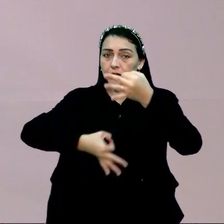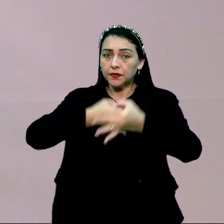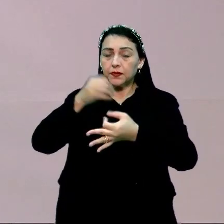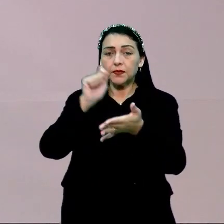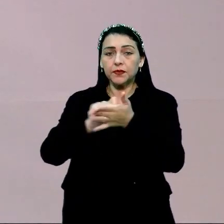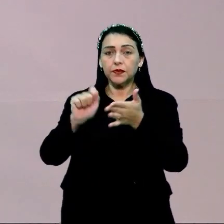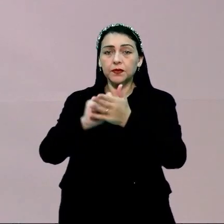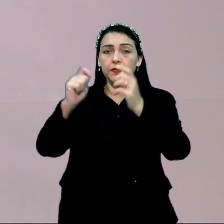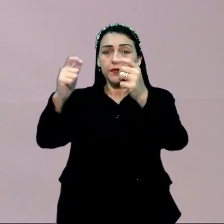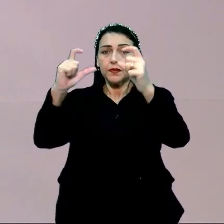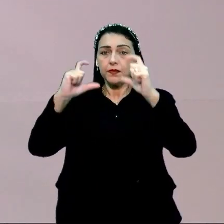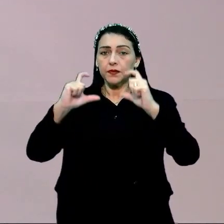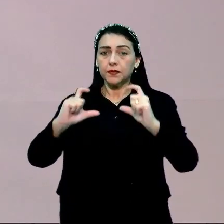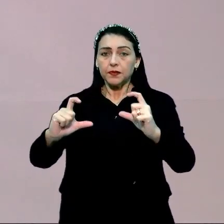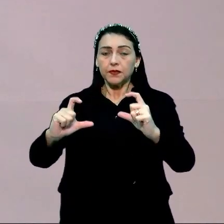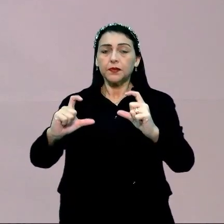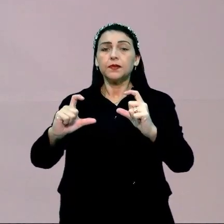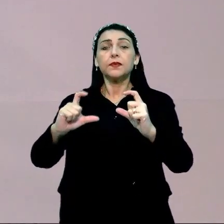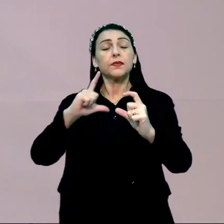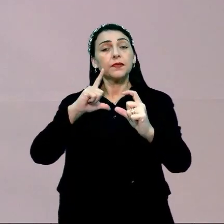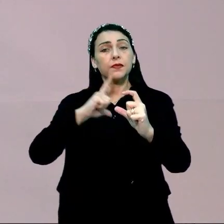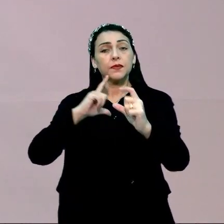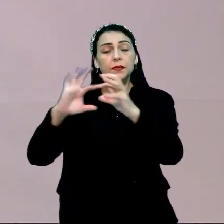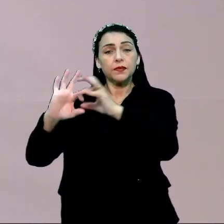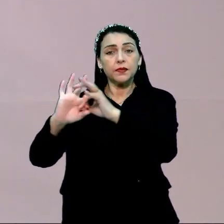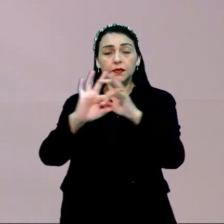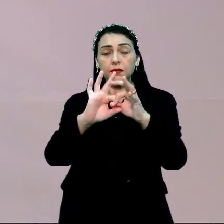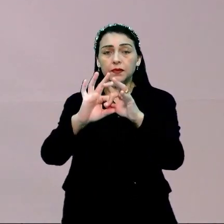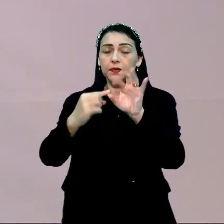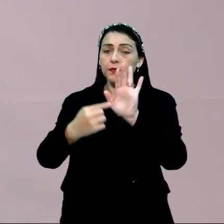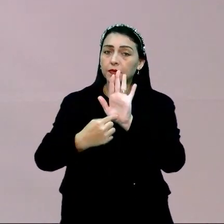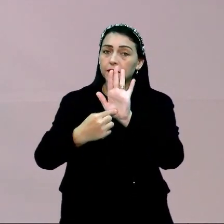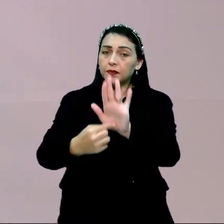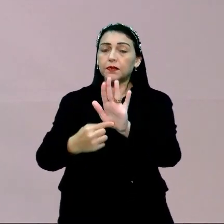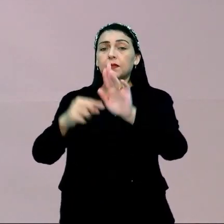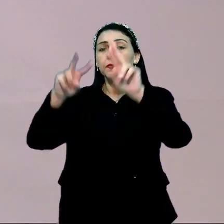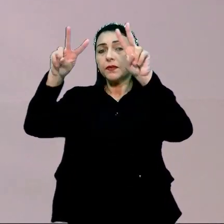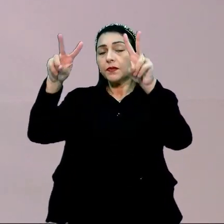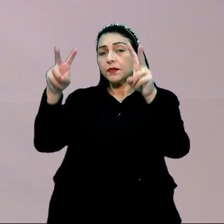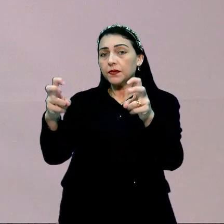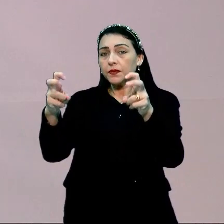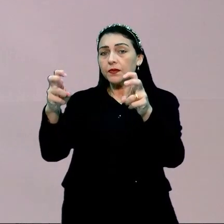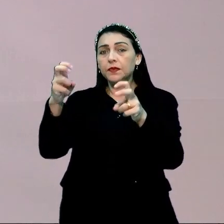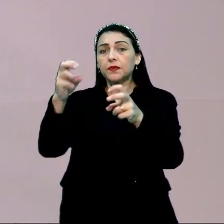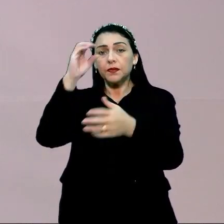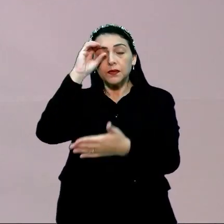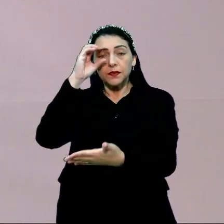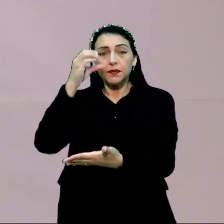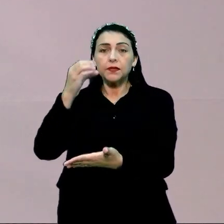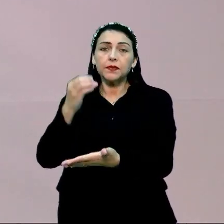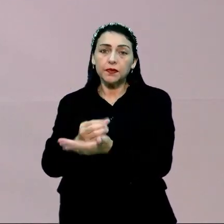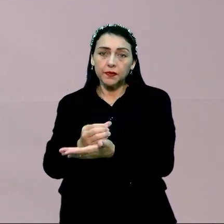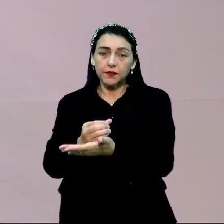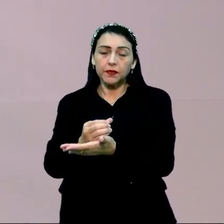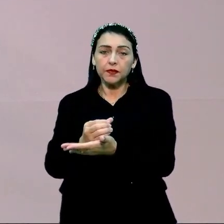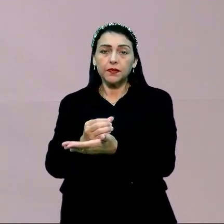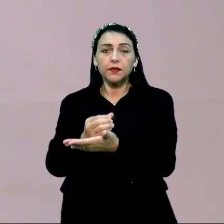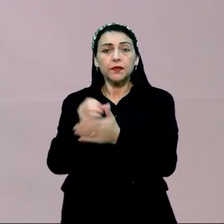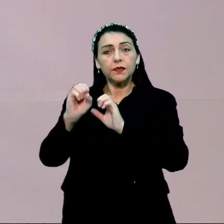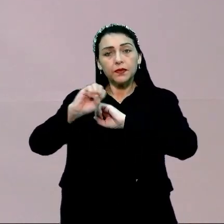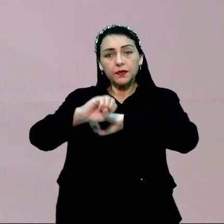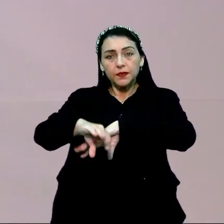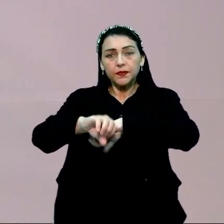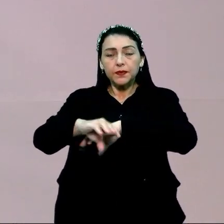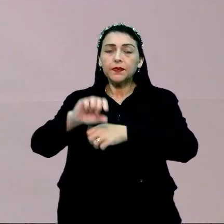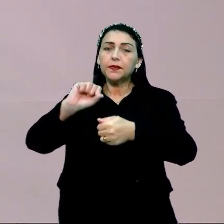né? E esse parágrafo eu vou ter que contextualizar, eu vou apresentar o tema, a tese, e aí nós vamos ensinar a